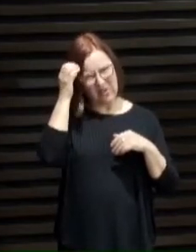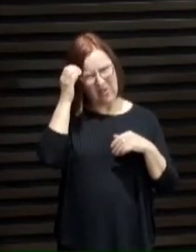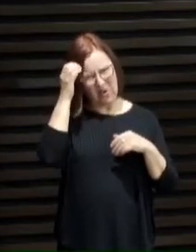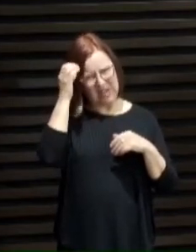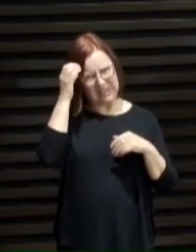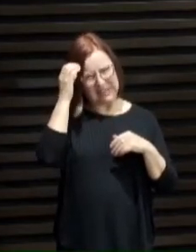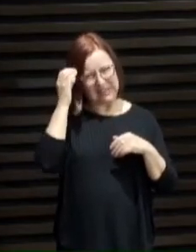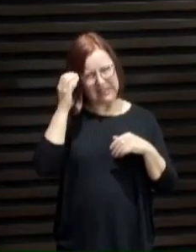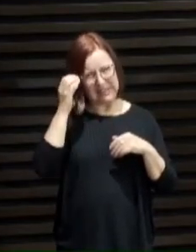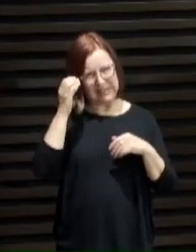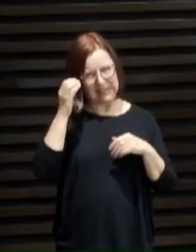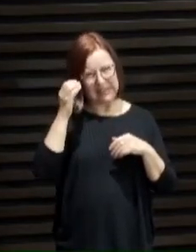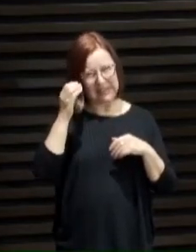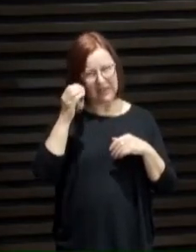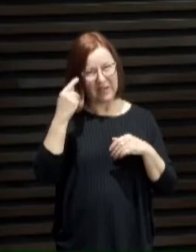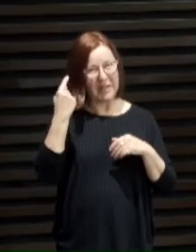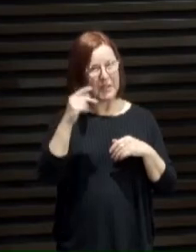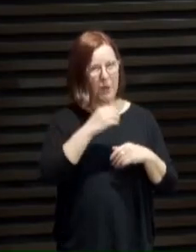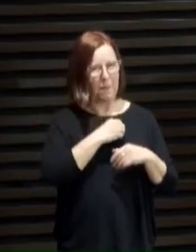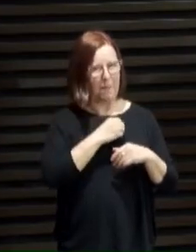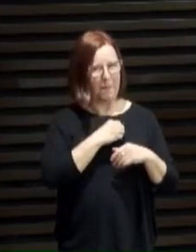pecado?